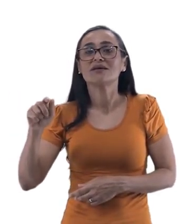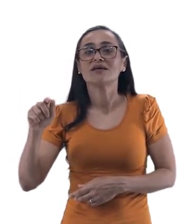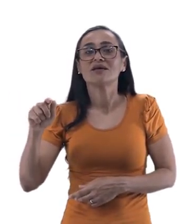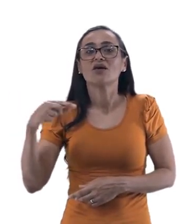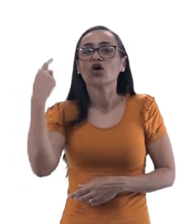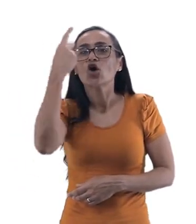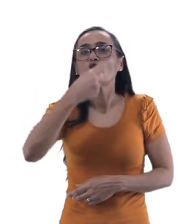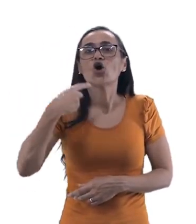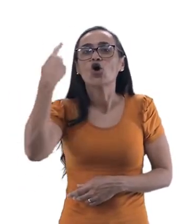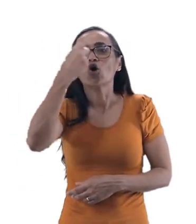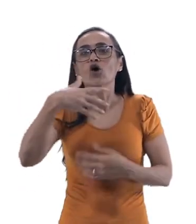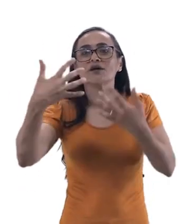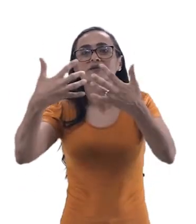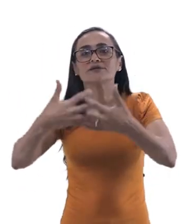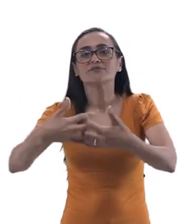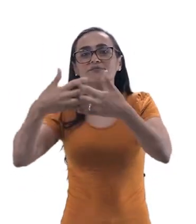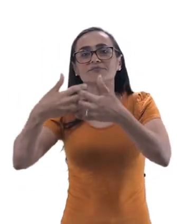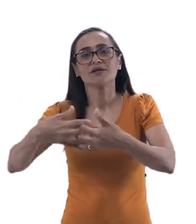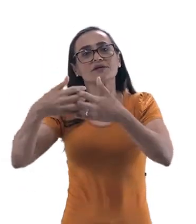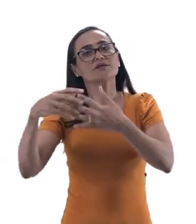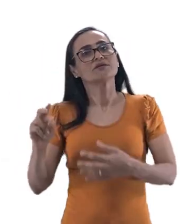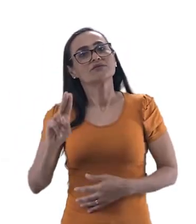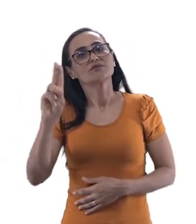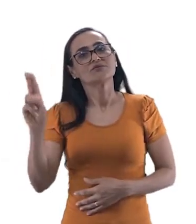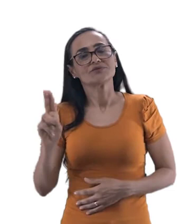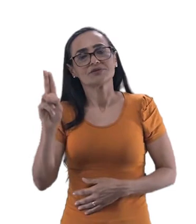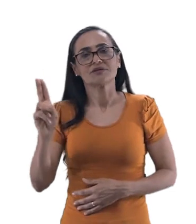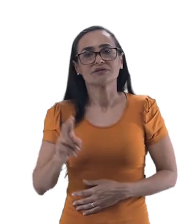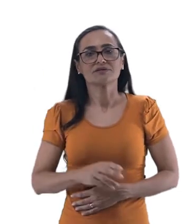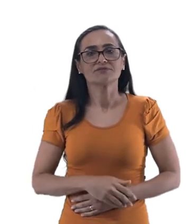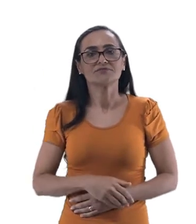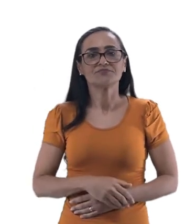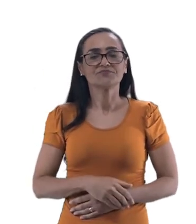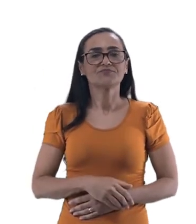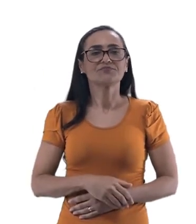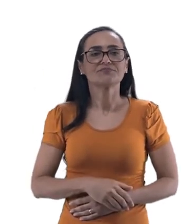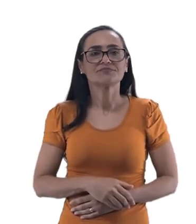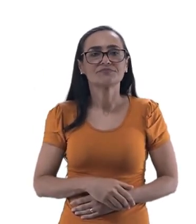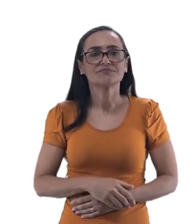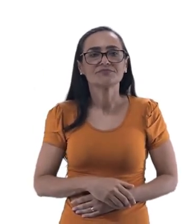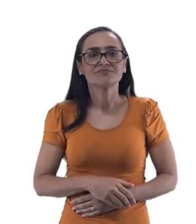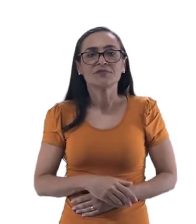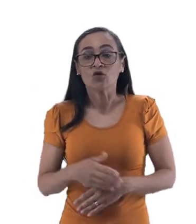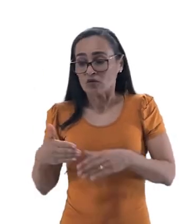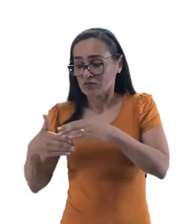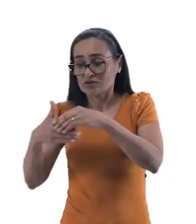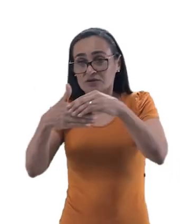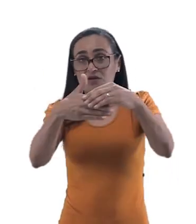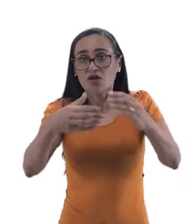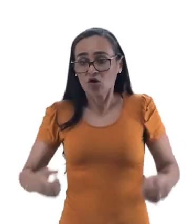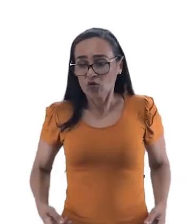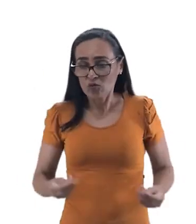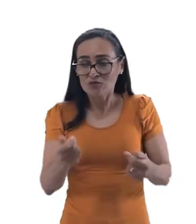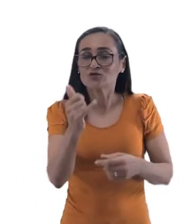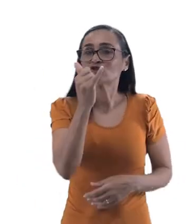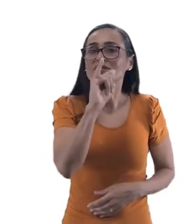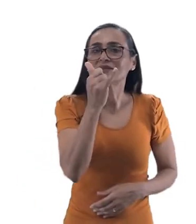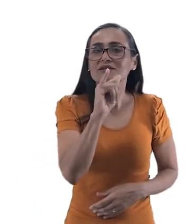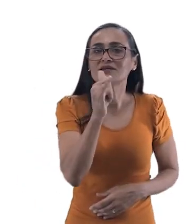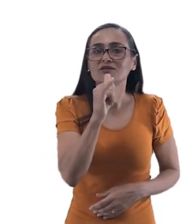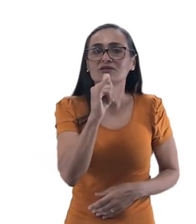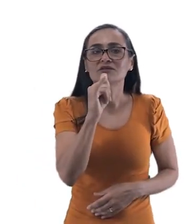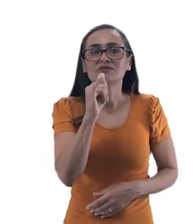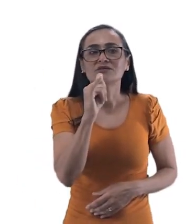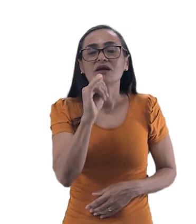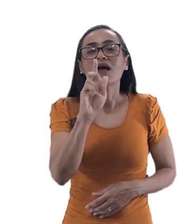depreciação será horas de máquinas, hora máquinas trabalhada. O direcionador de custo de